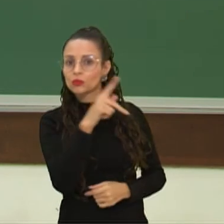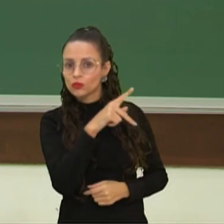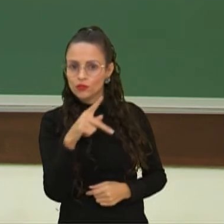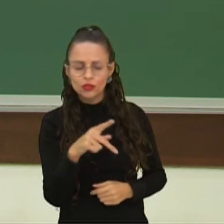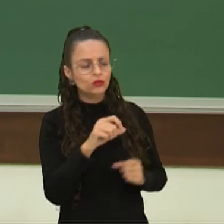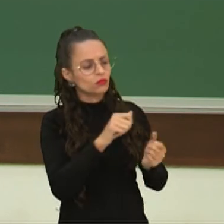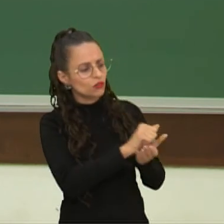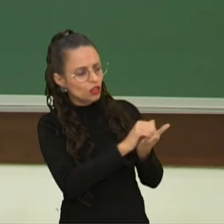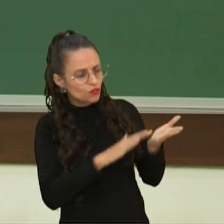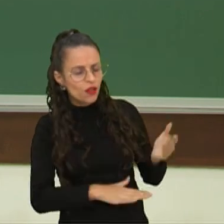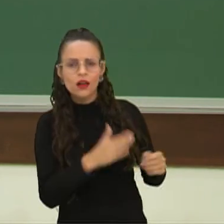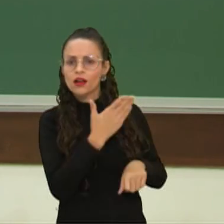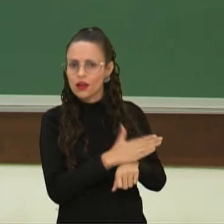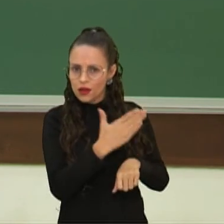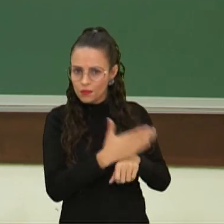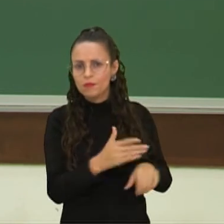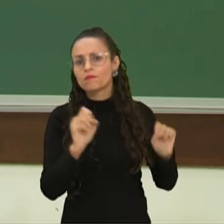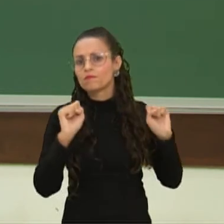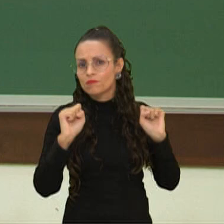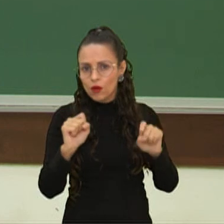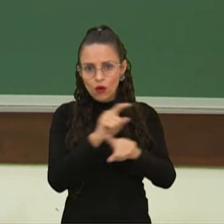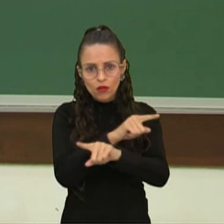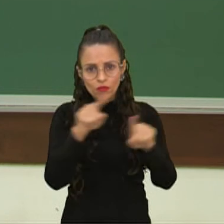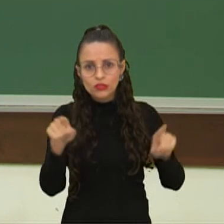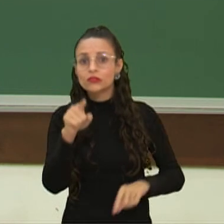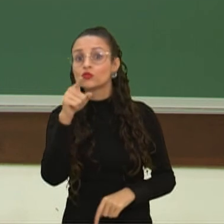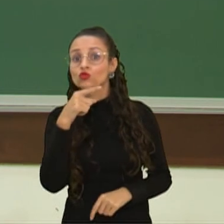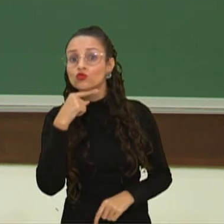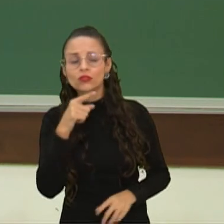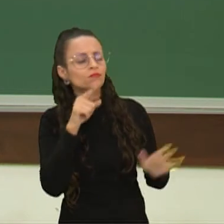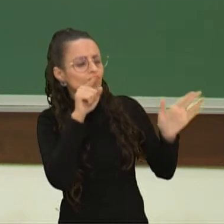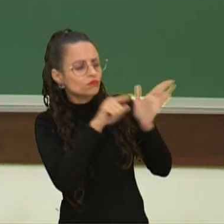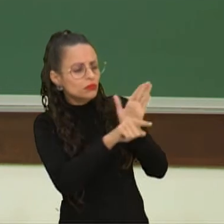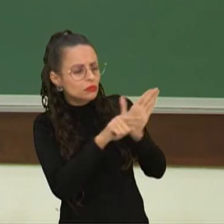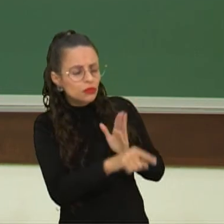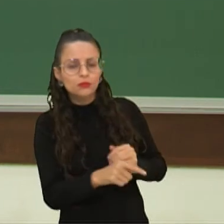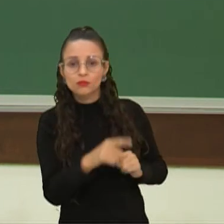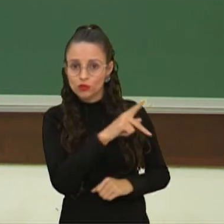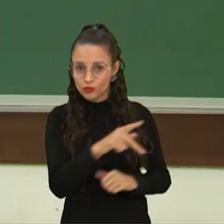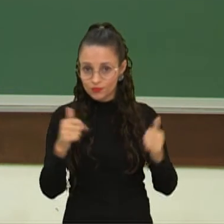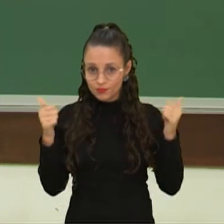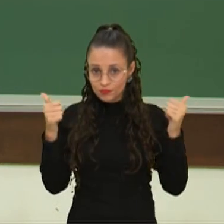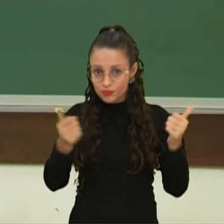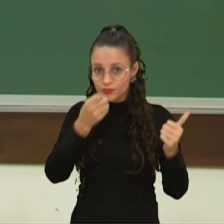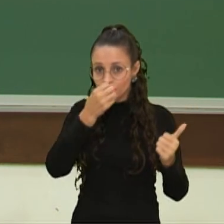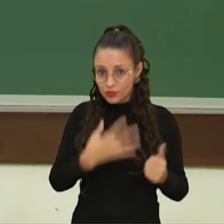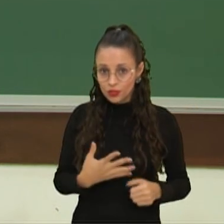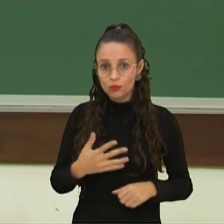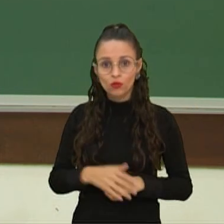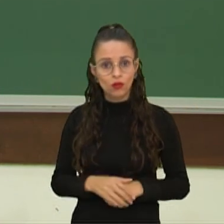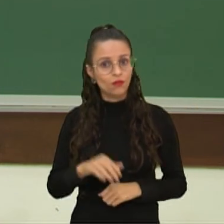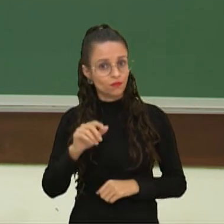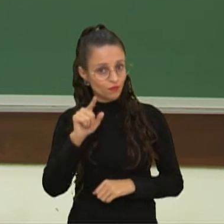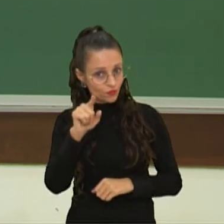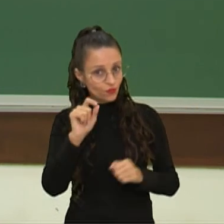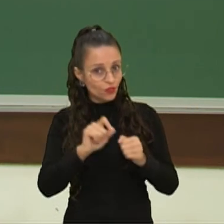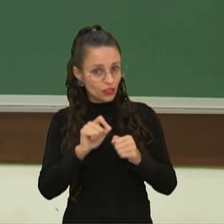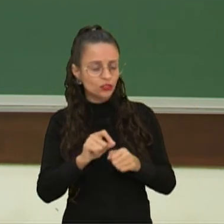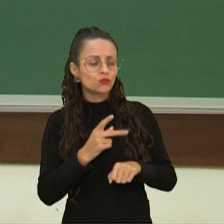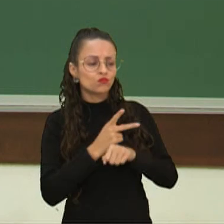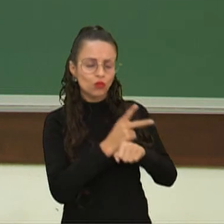você, você pode praticar com ele, eu tenho certeza. Tire todas as suas dúvidas, tá bom? Não deixe de conversar com ele lá no mural,